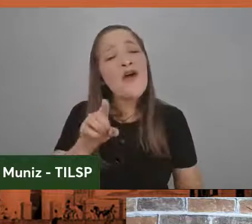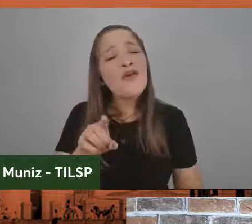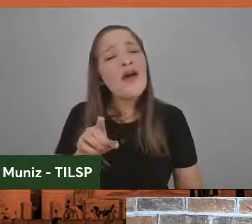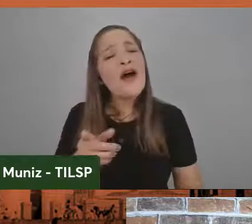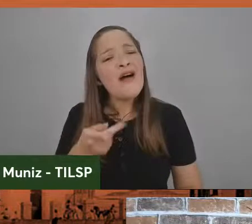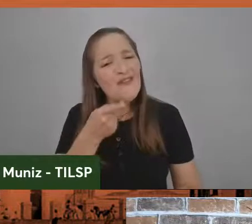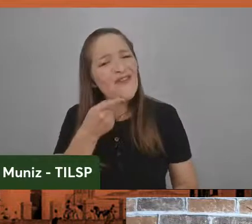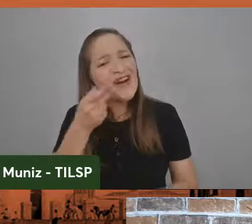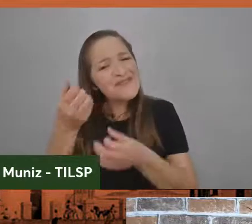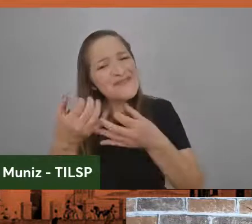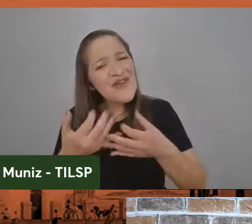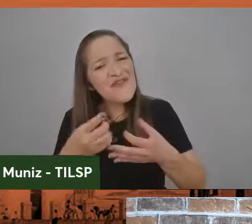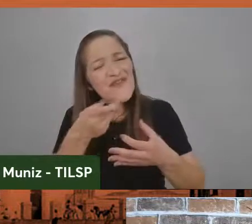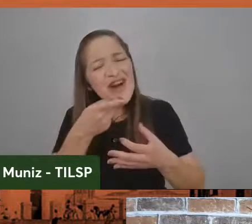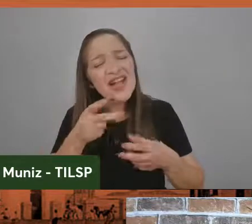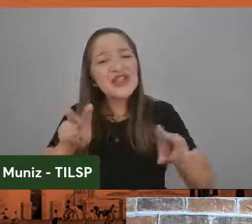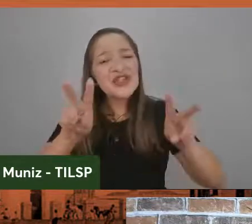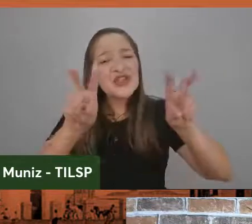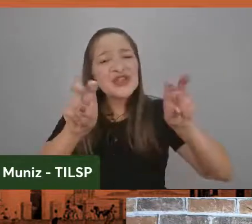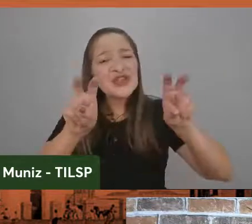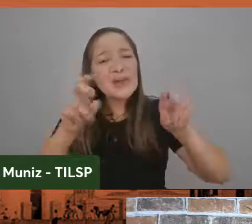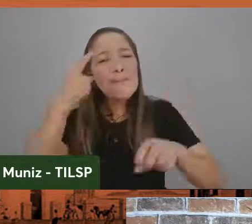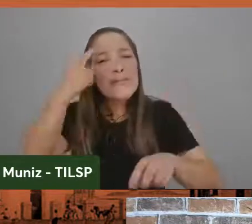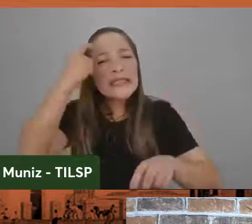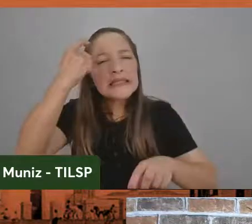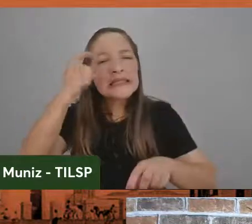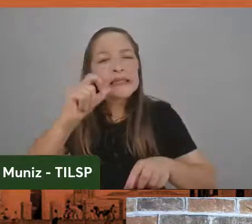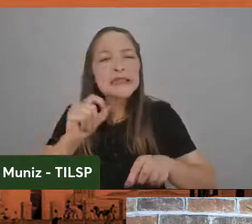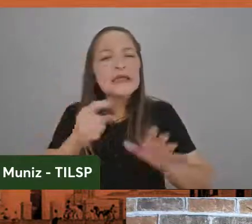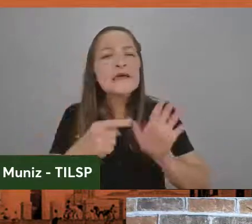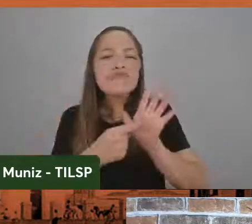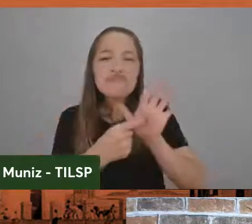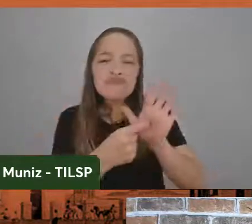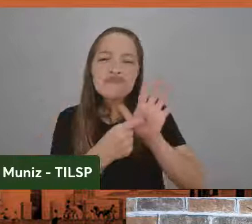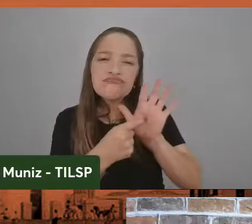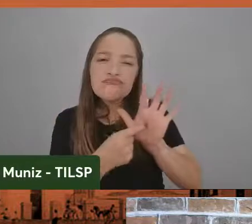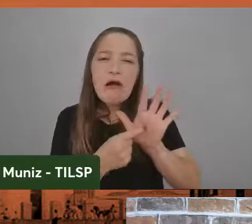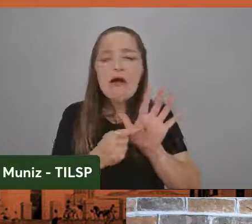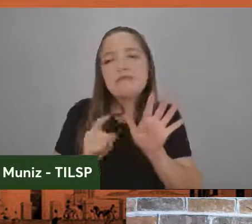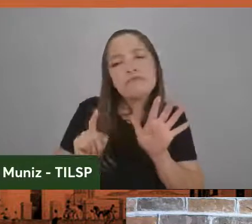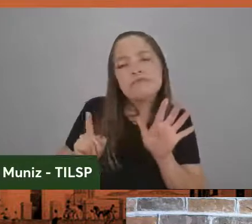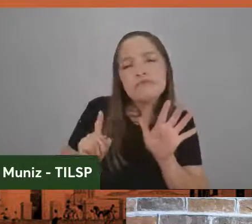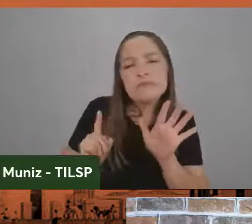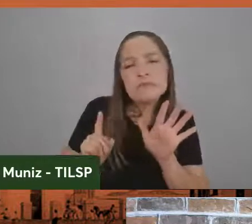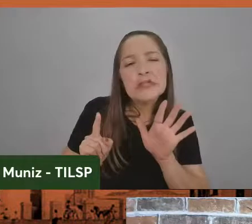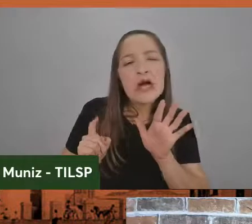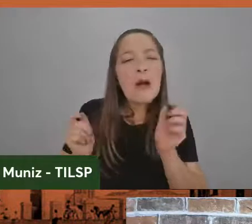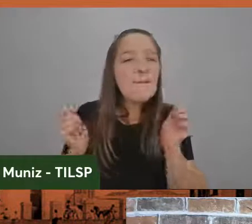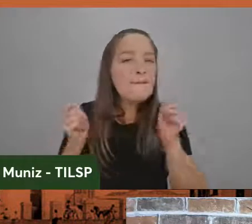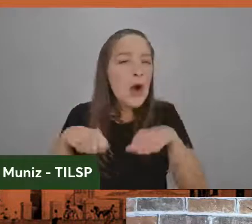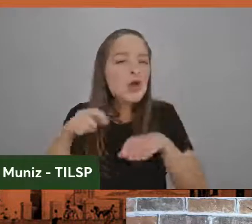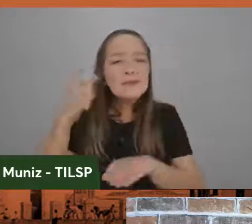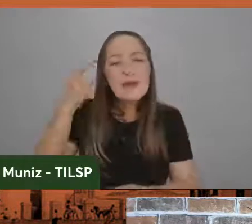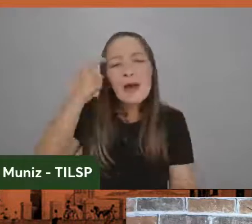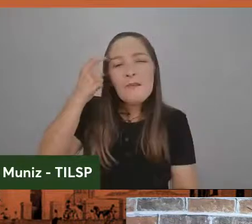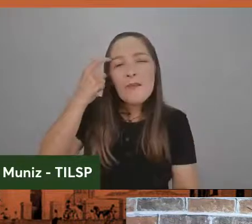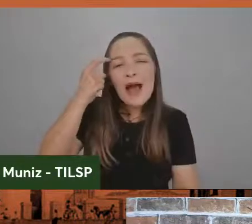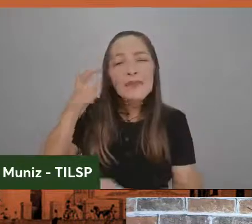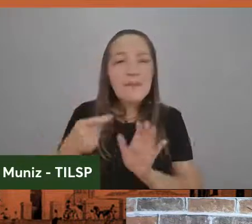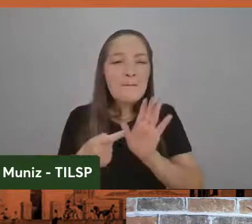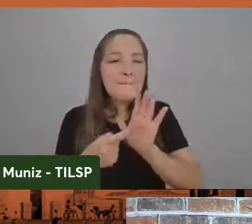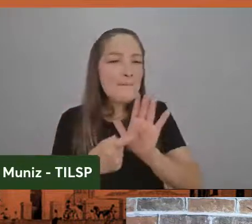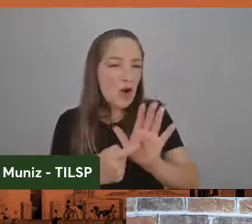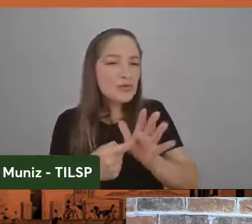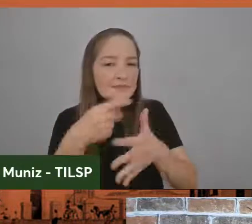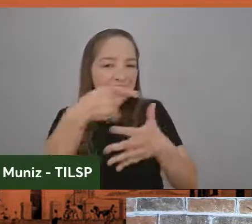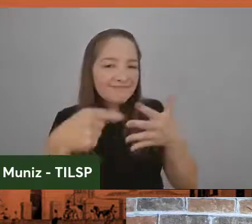estava falando, Milton, a respeito dessa ideia de explicitar ou não explicitar, dessa possibilidade de não explicitar as coisas